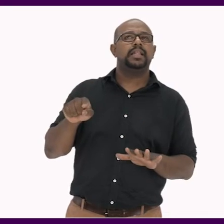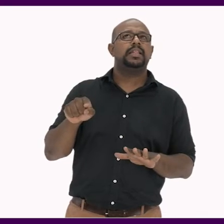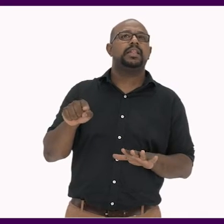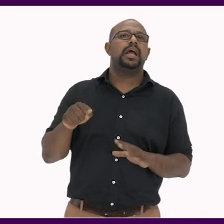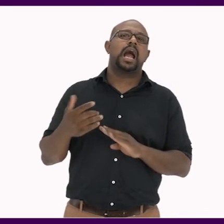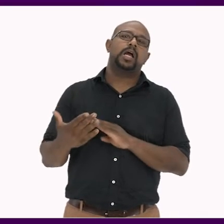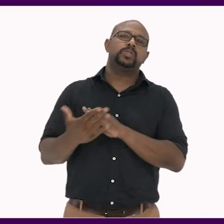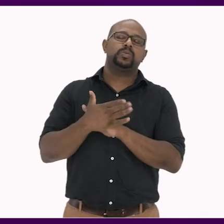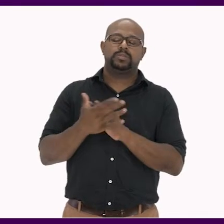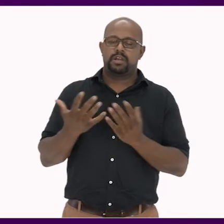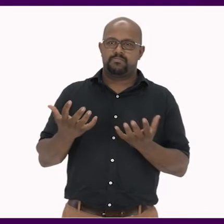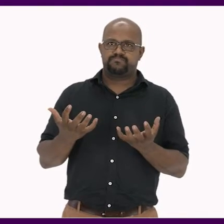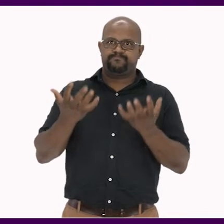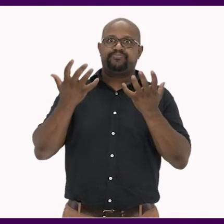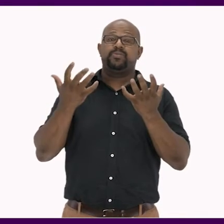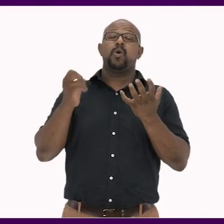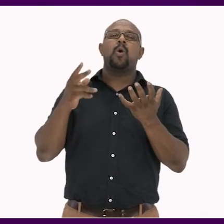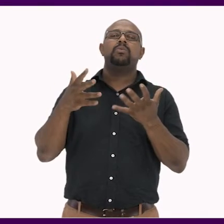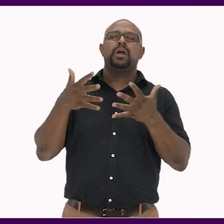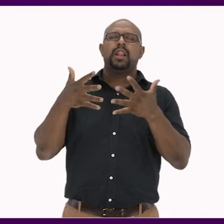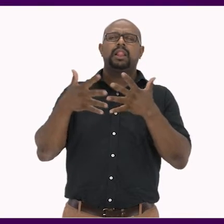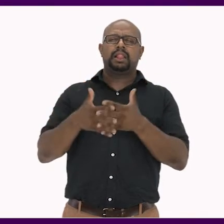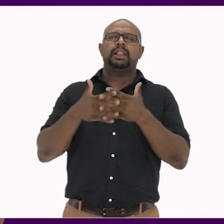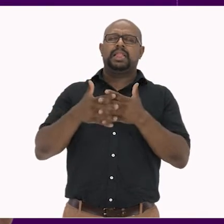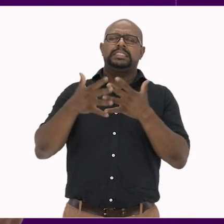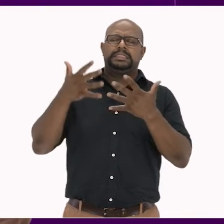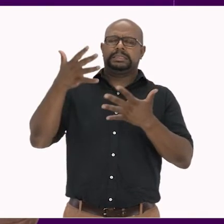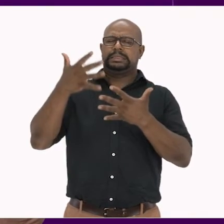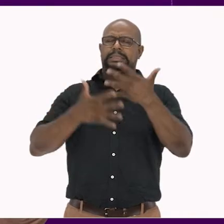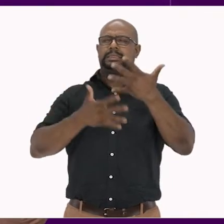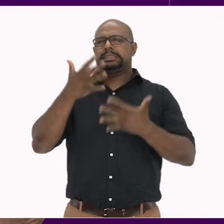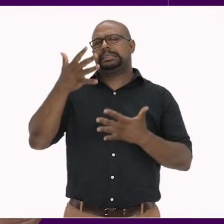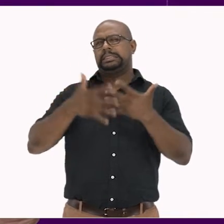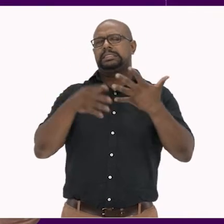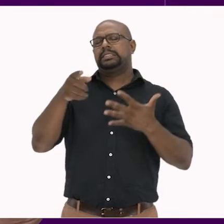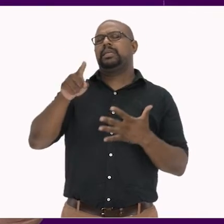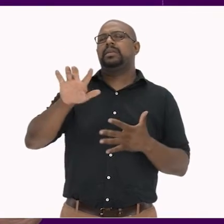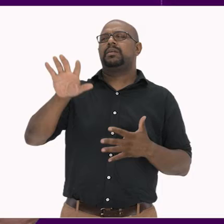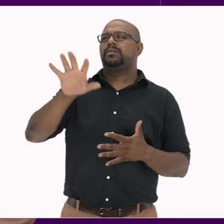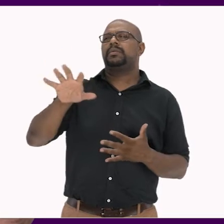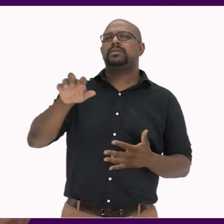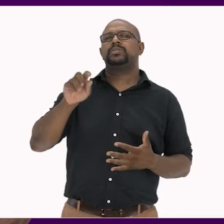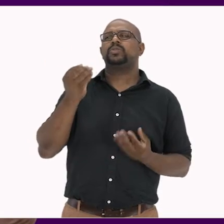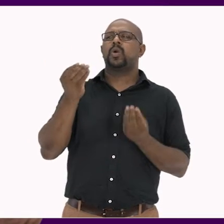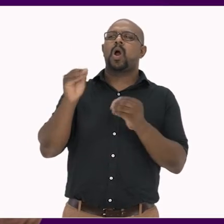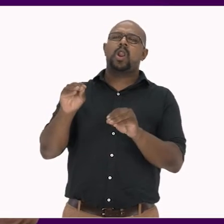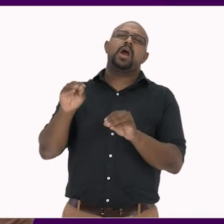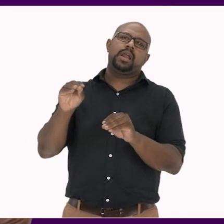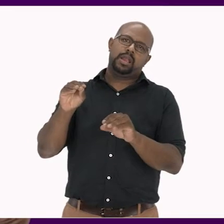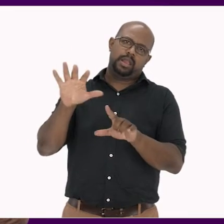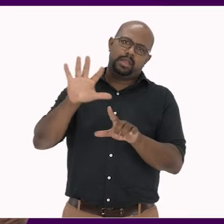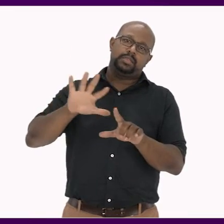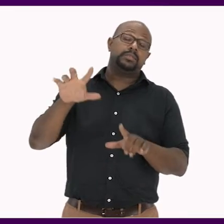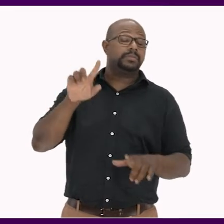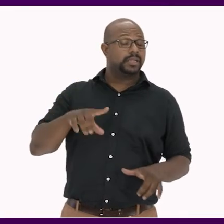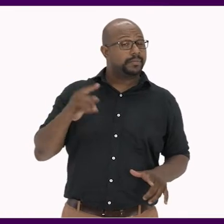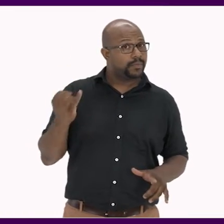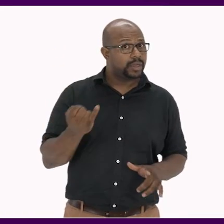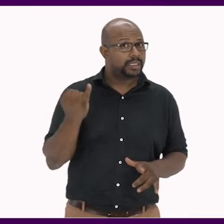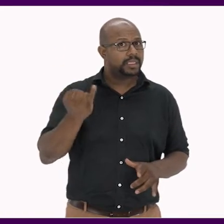ela ajuda a realçar ou a neutralizar o que a gente tem, o que a gente coloca em cima dela.